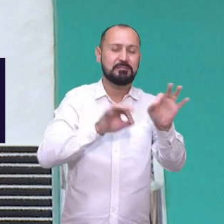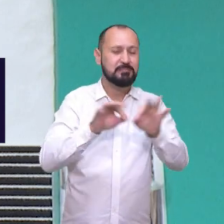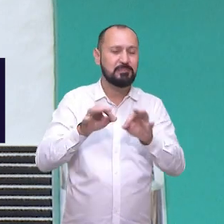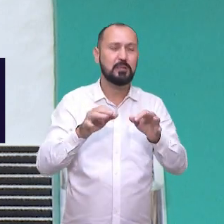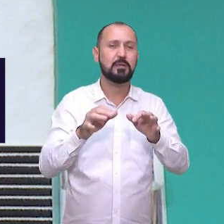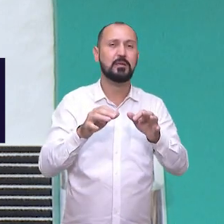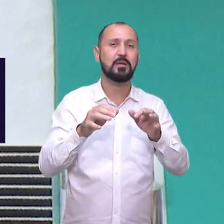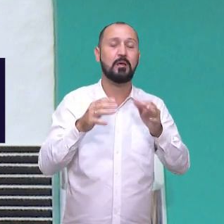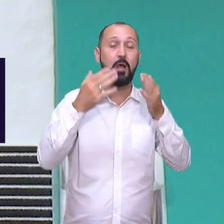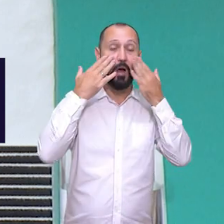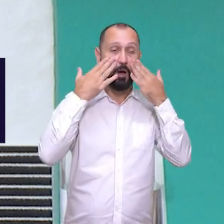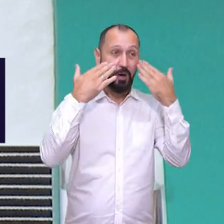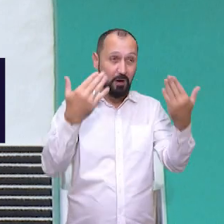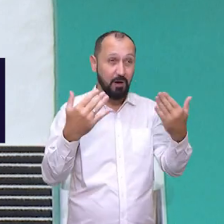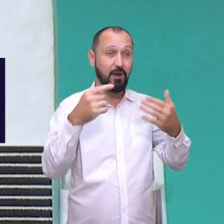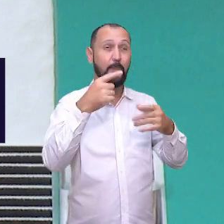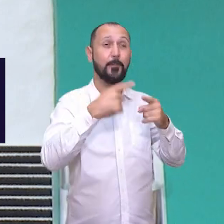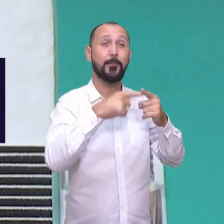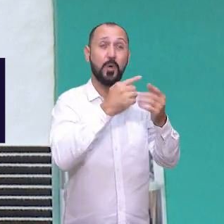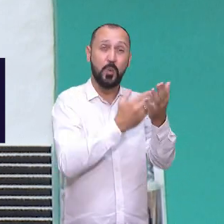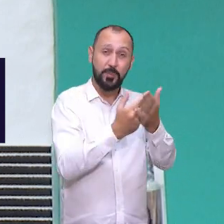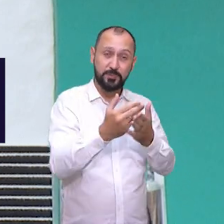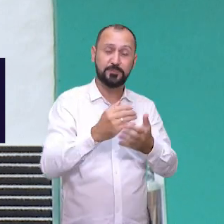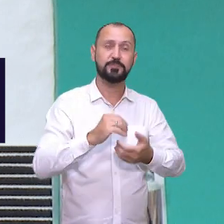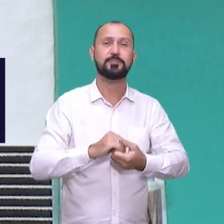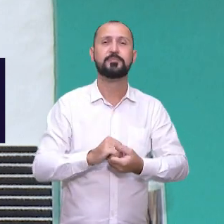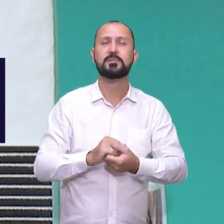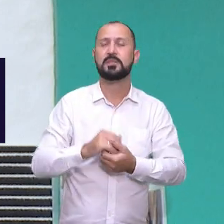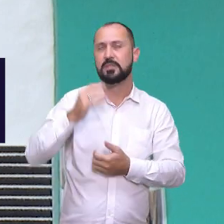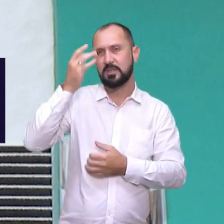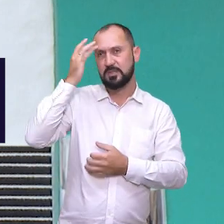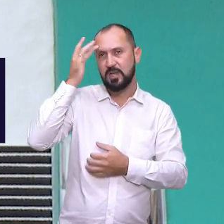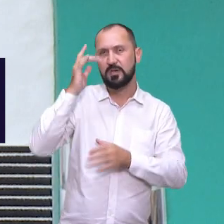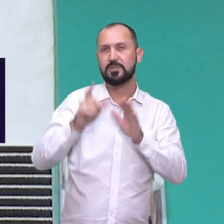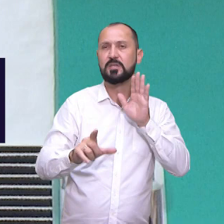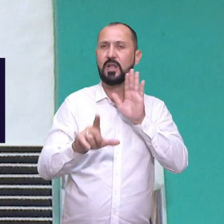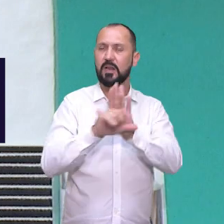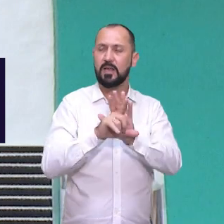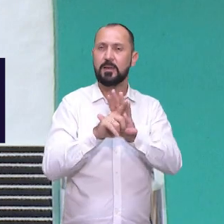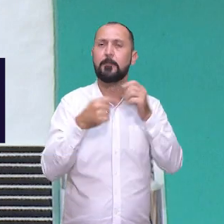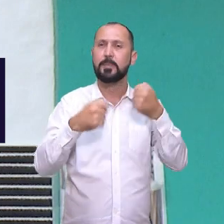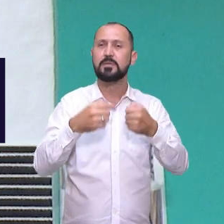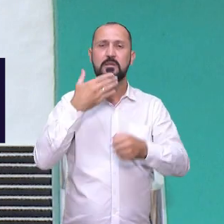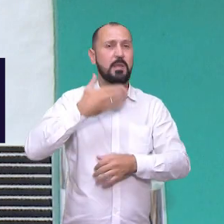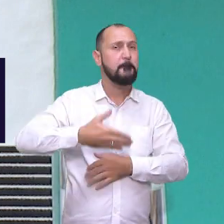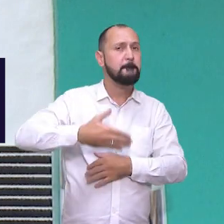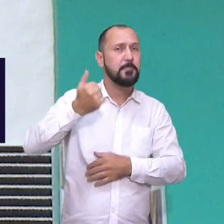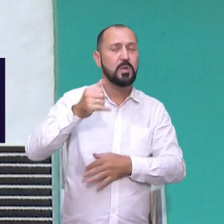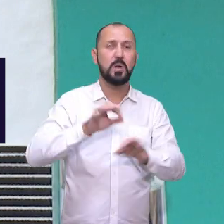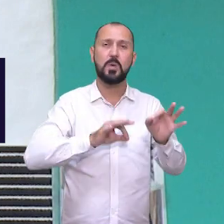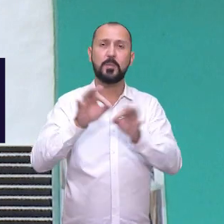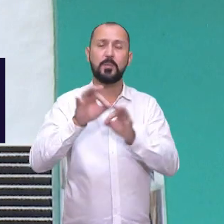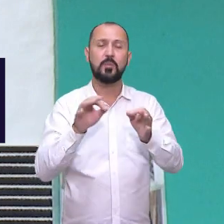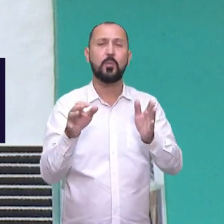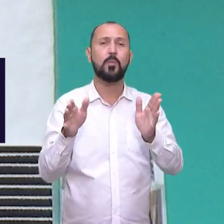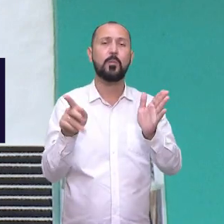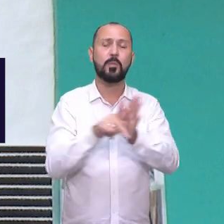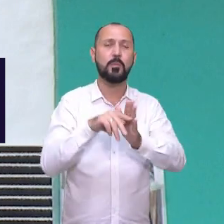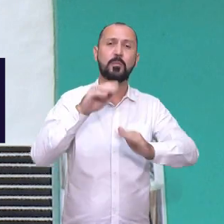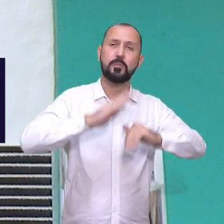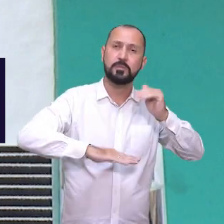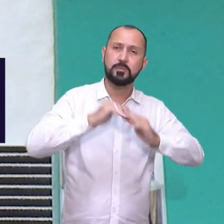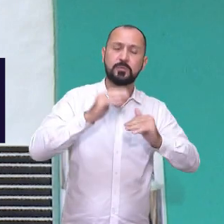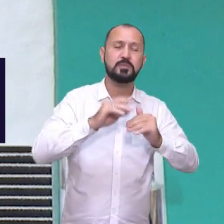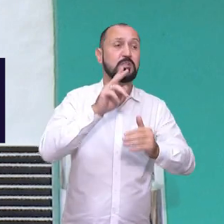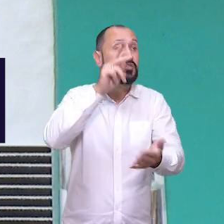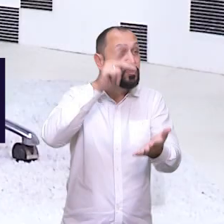direcionada, ter uma burocracia, na verdade. E essa polêmica ocasionou por conta disso. Você acha que essa lei tinha